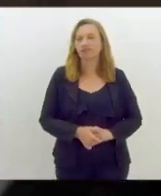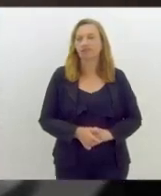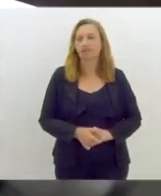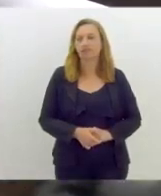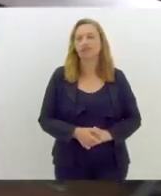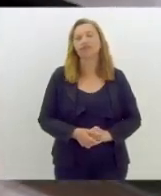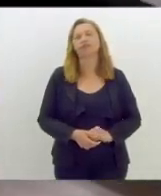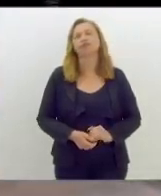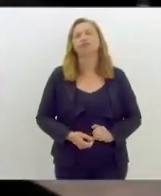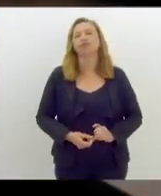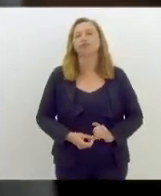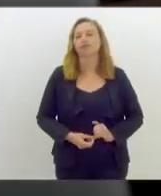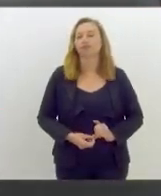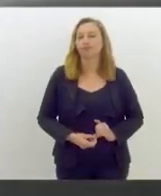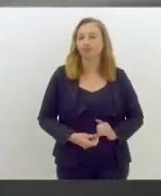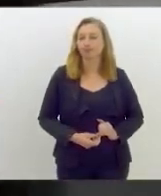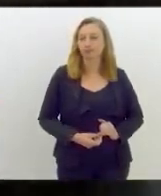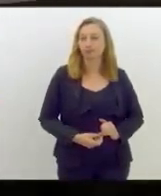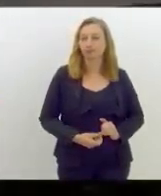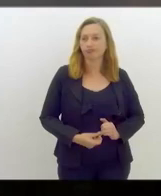Deputado Chico Machado.